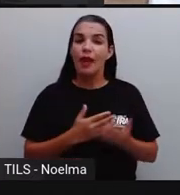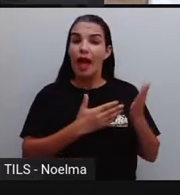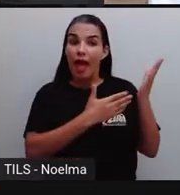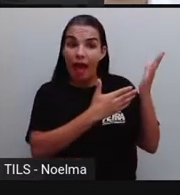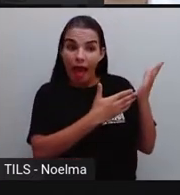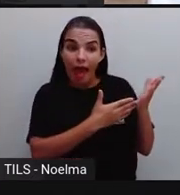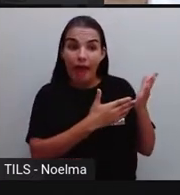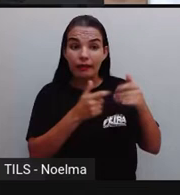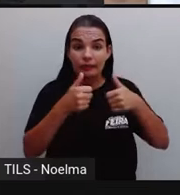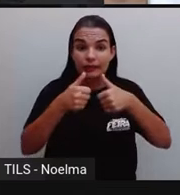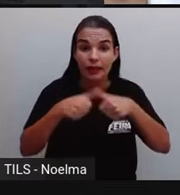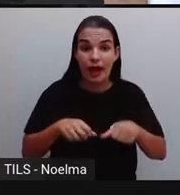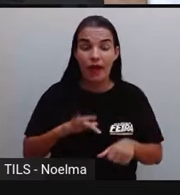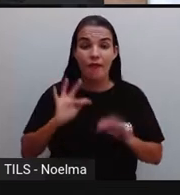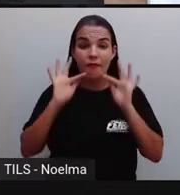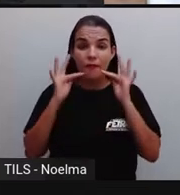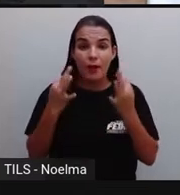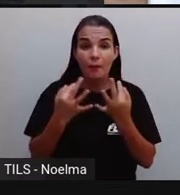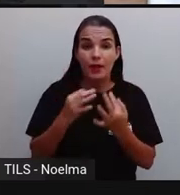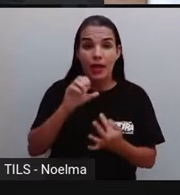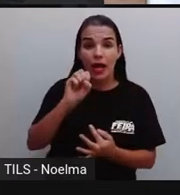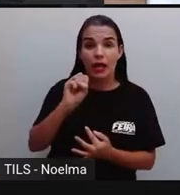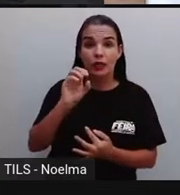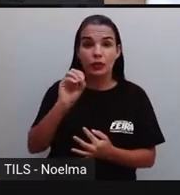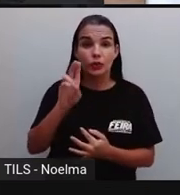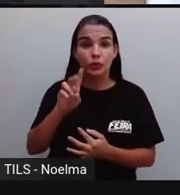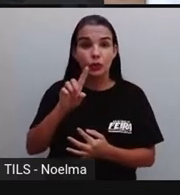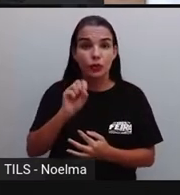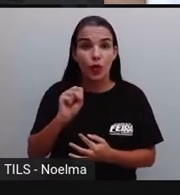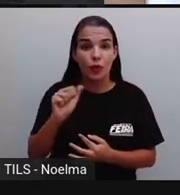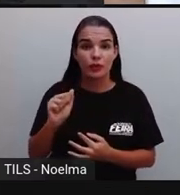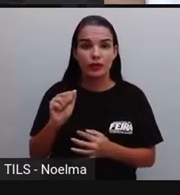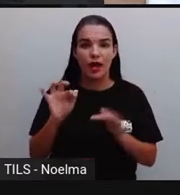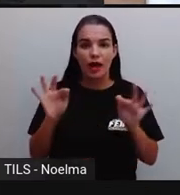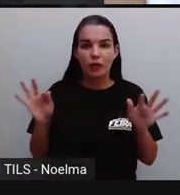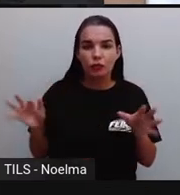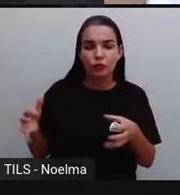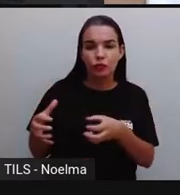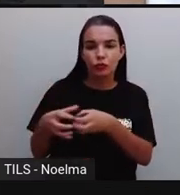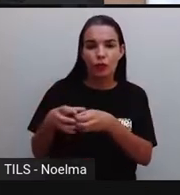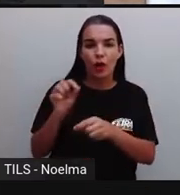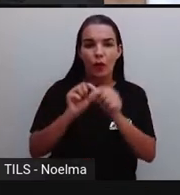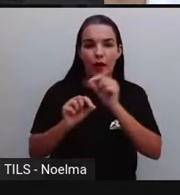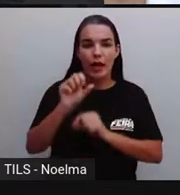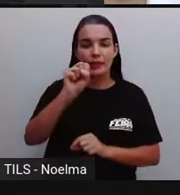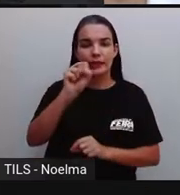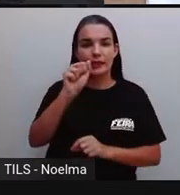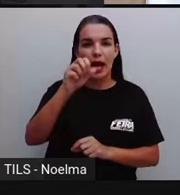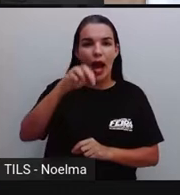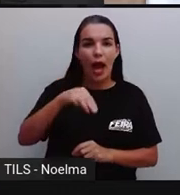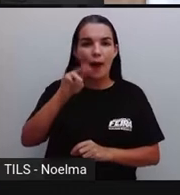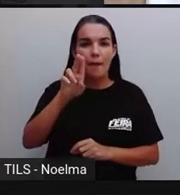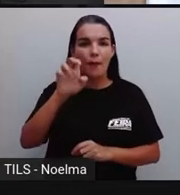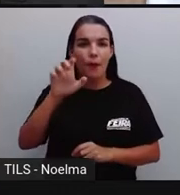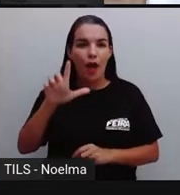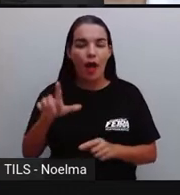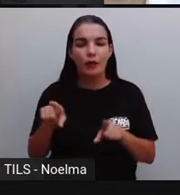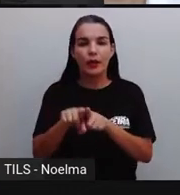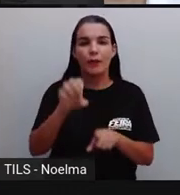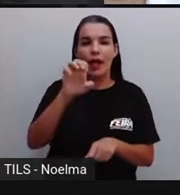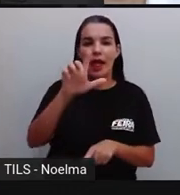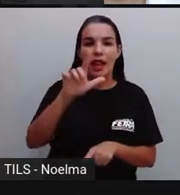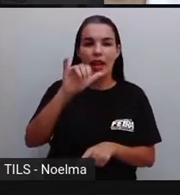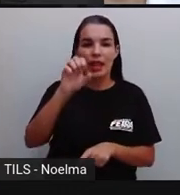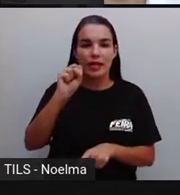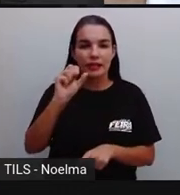Esta é a família Souza, formada por Samuel e Elisa, que são os pais, e por